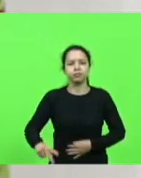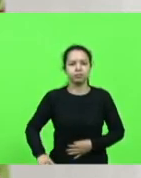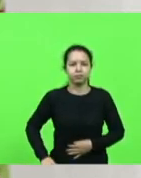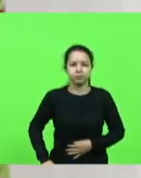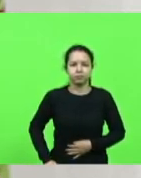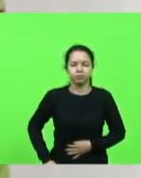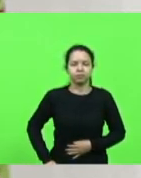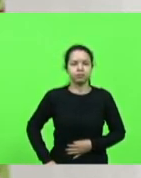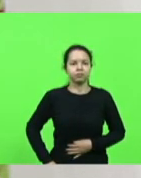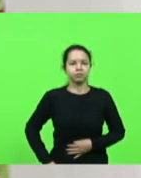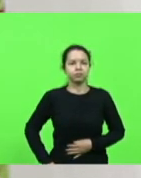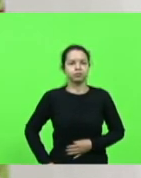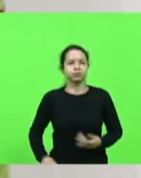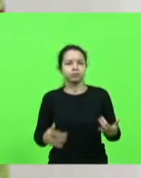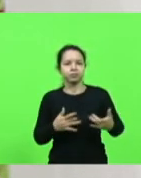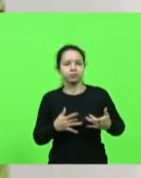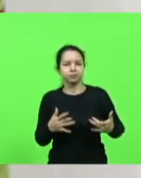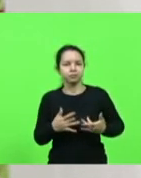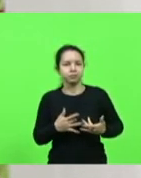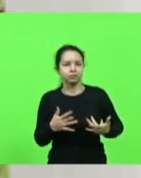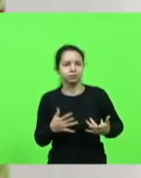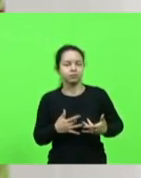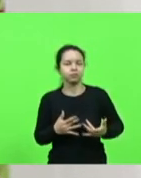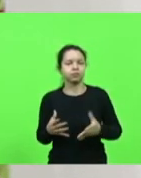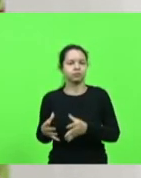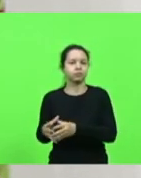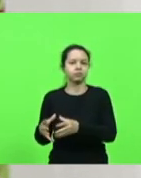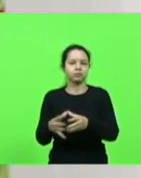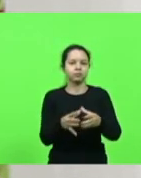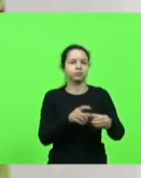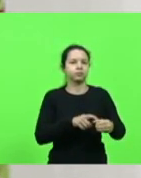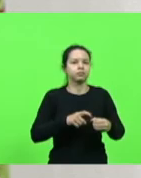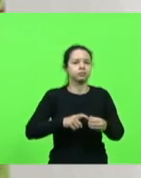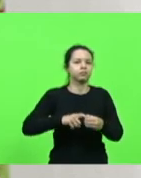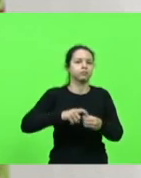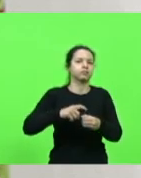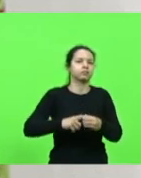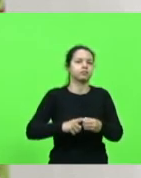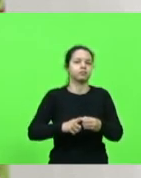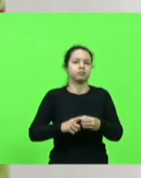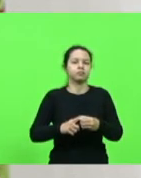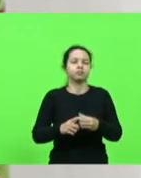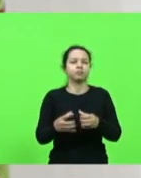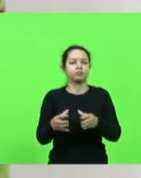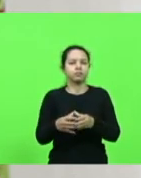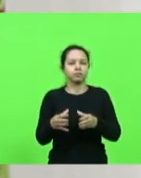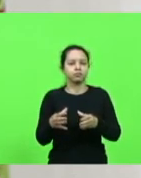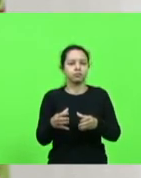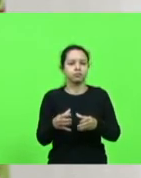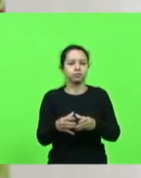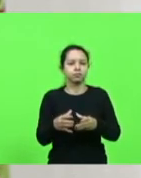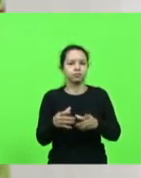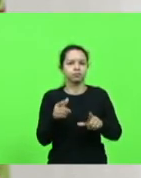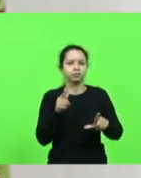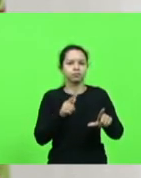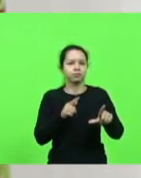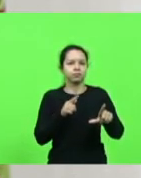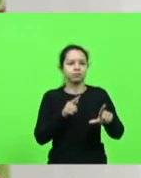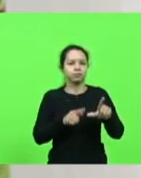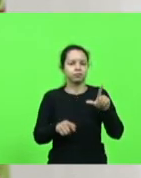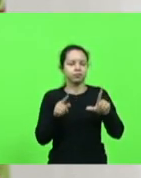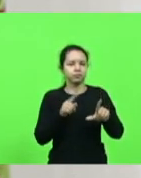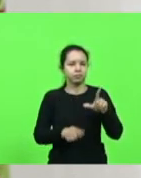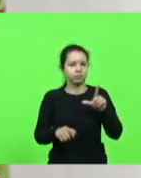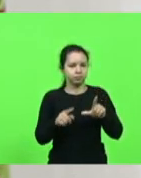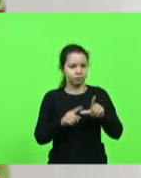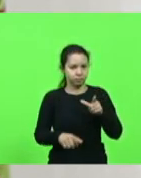a generosidade dos notáveis que integram a gloriosa Academia Catarinense de Letras, e que me